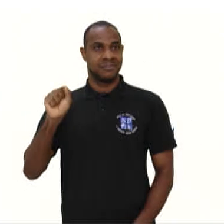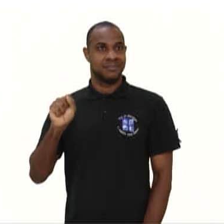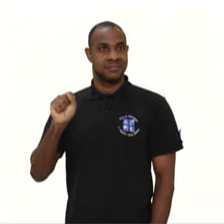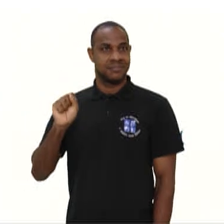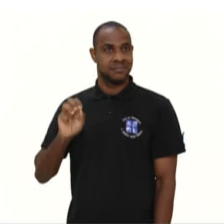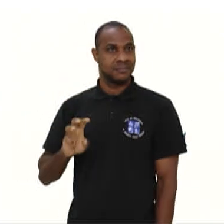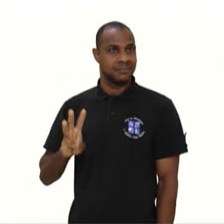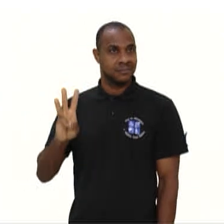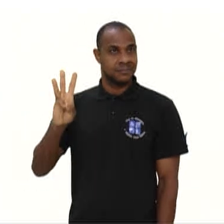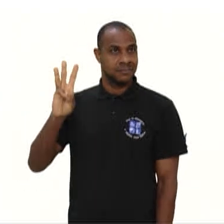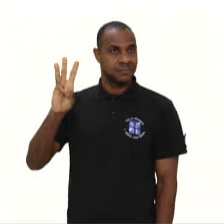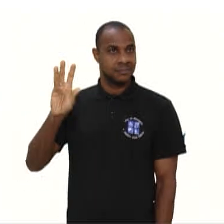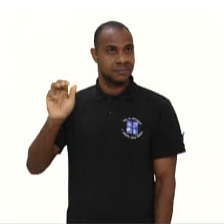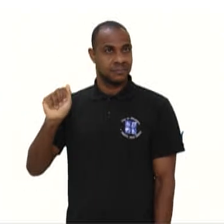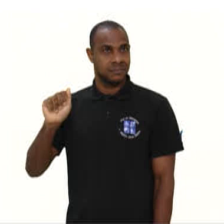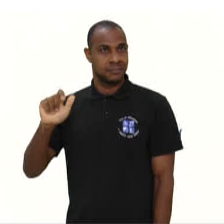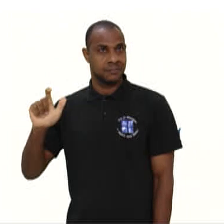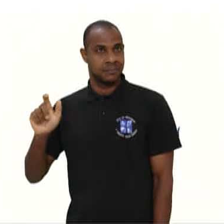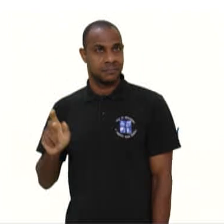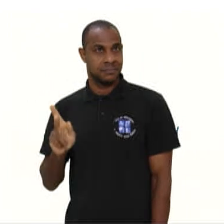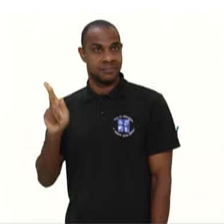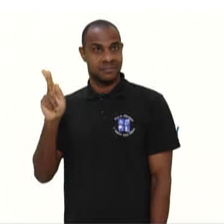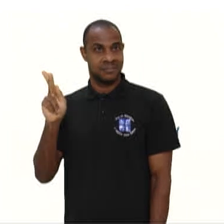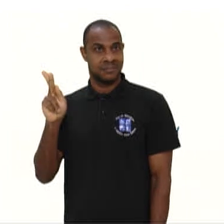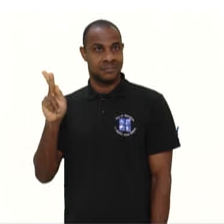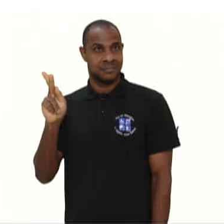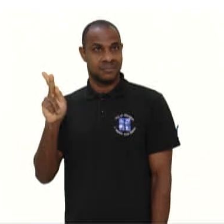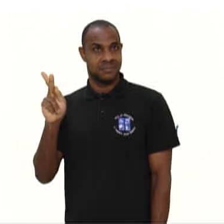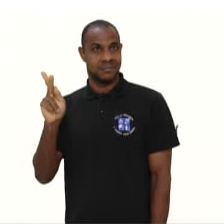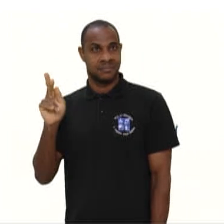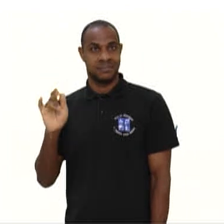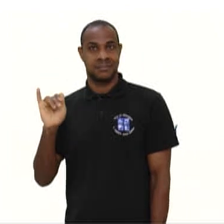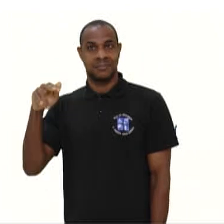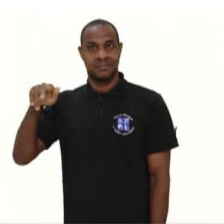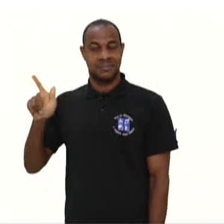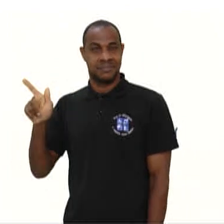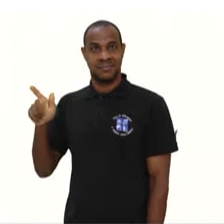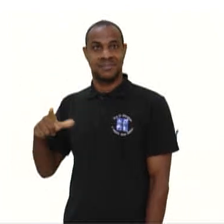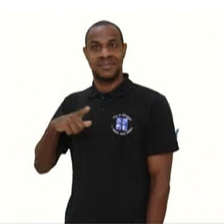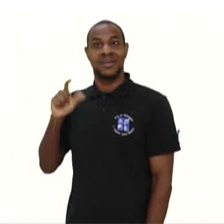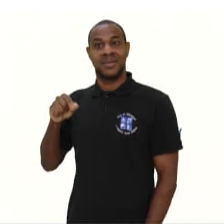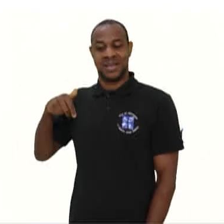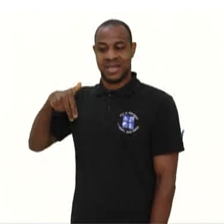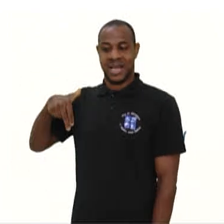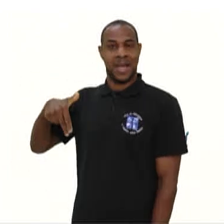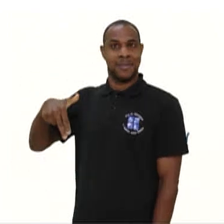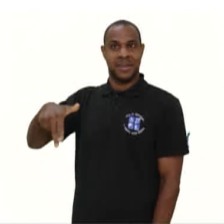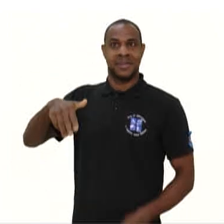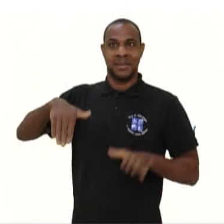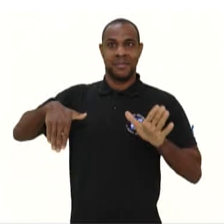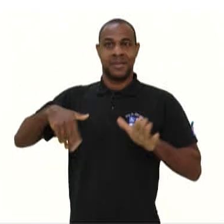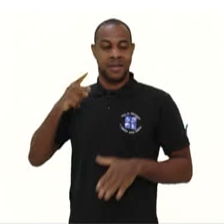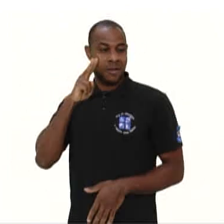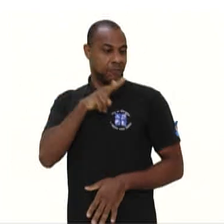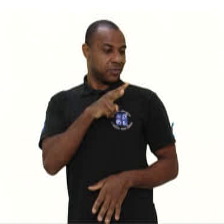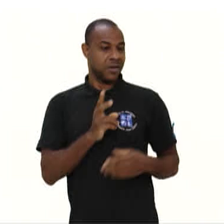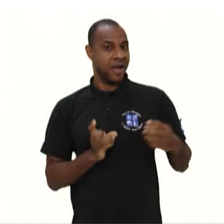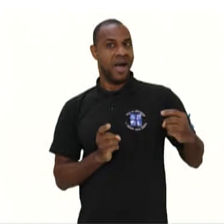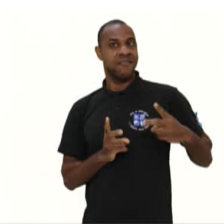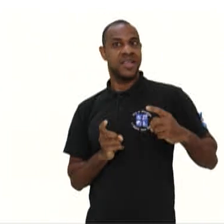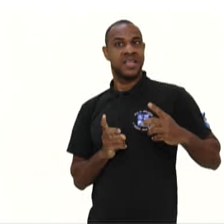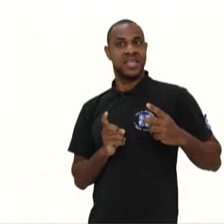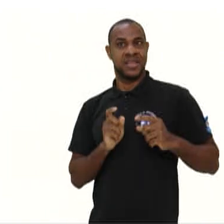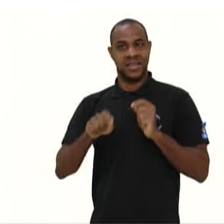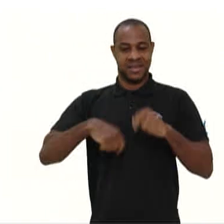saw a vendor selling beach wraps. Então, ela estava caminhando na praia quando viu a vendedora